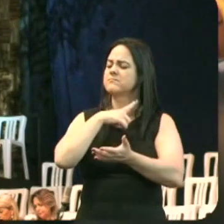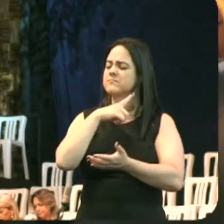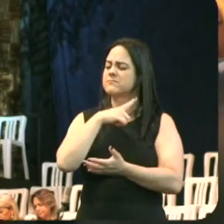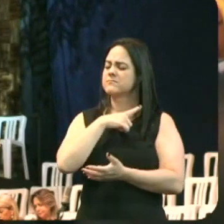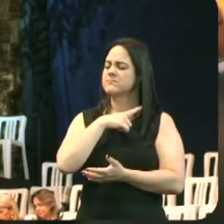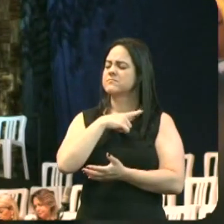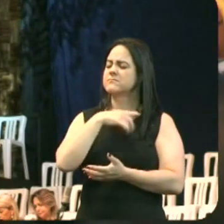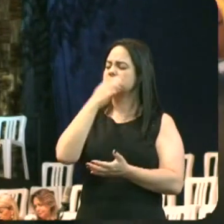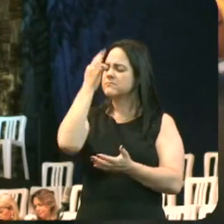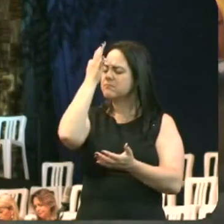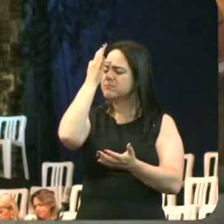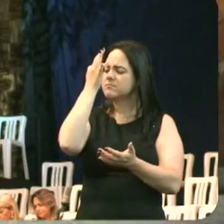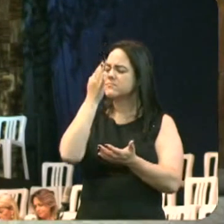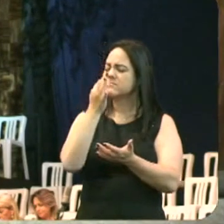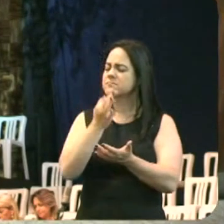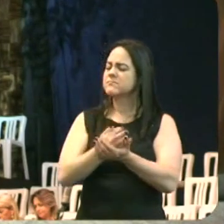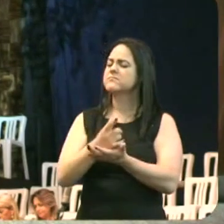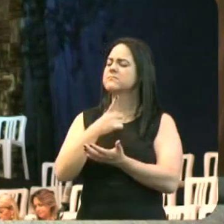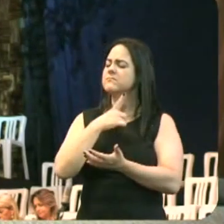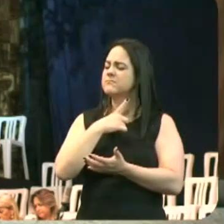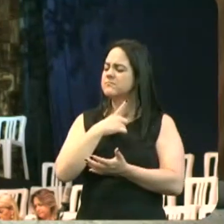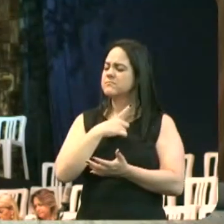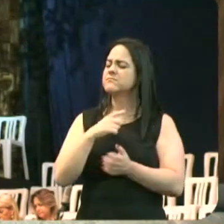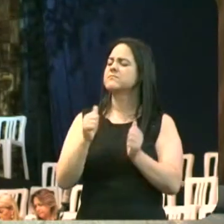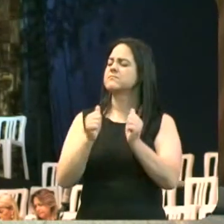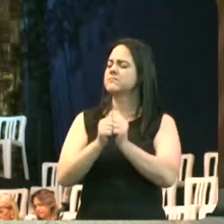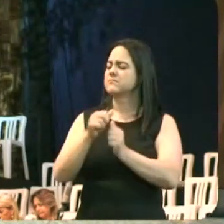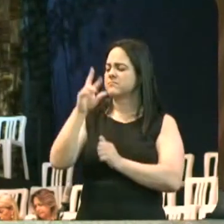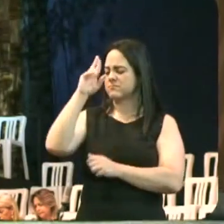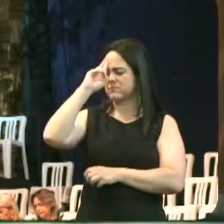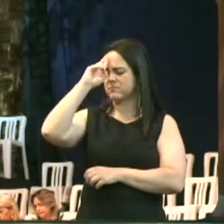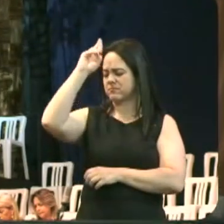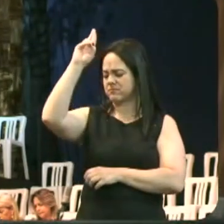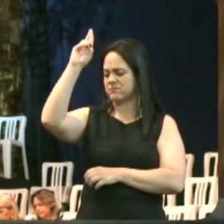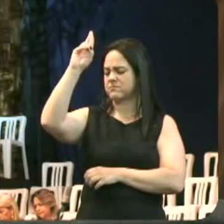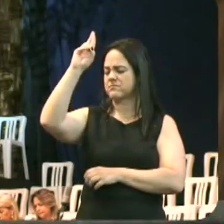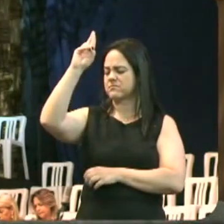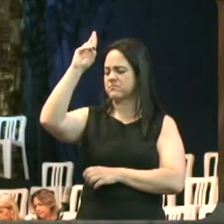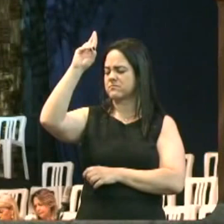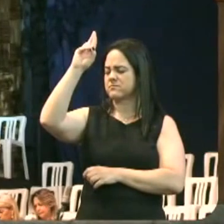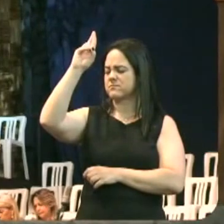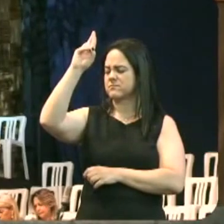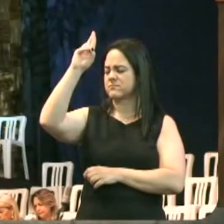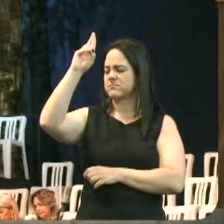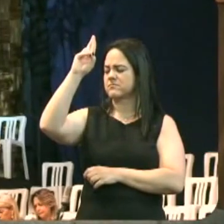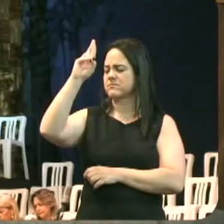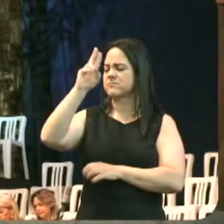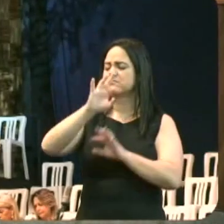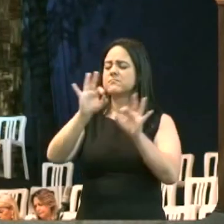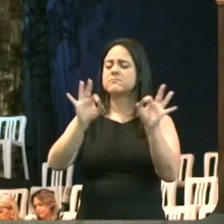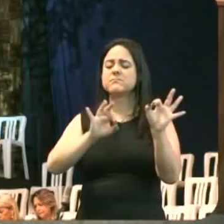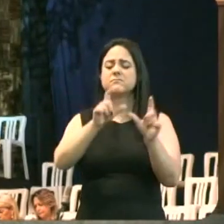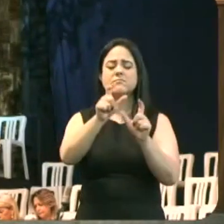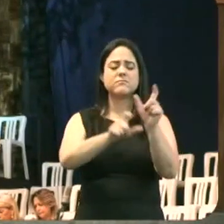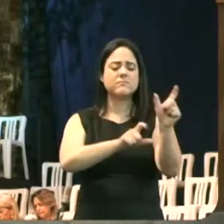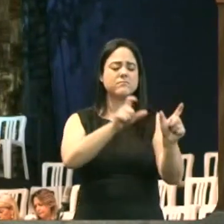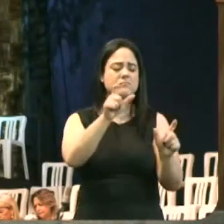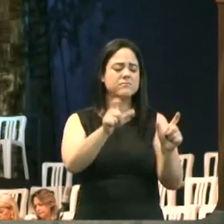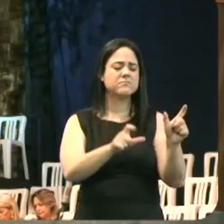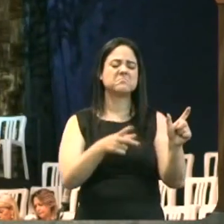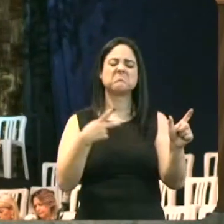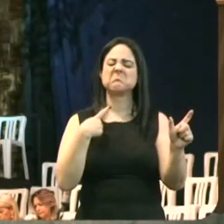uma fé que é colocada no Senhor, em mais ninguém, porque não há ninguém nessa terra,